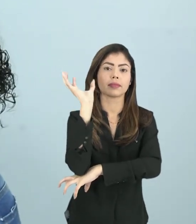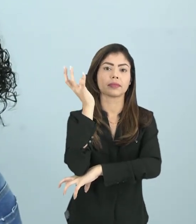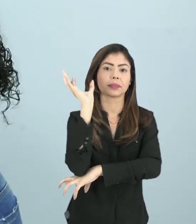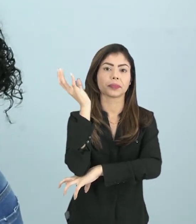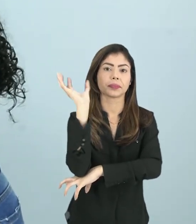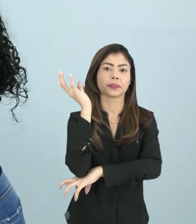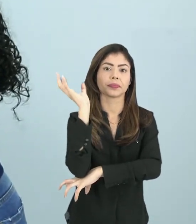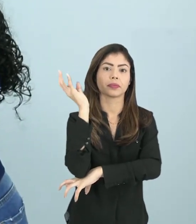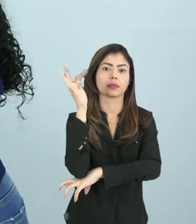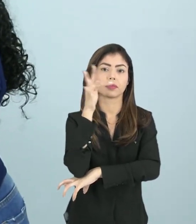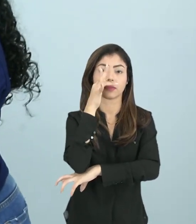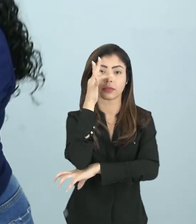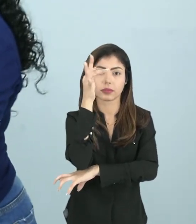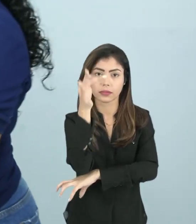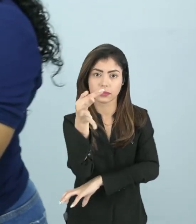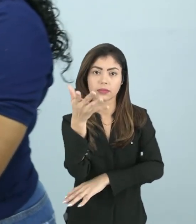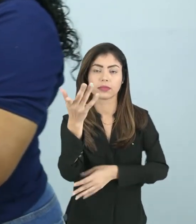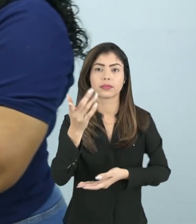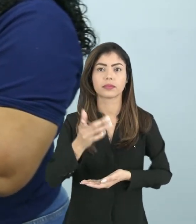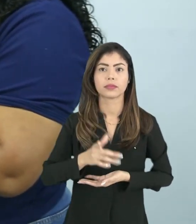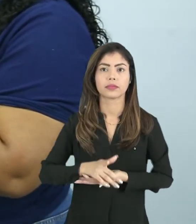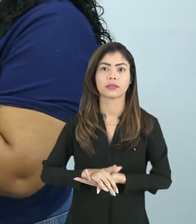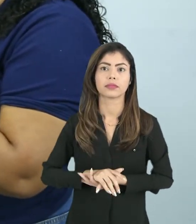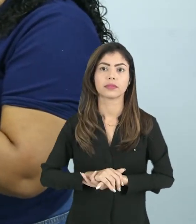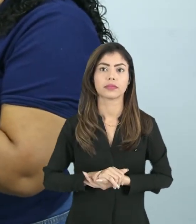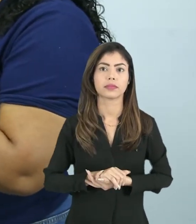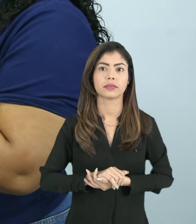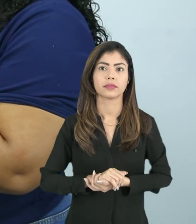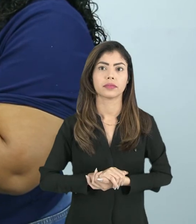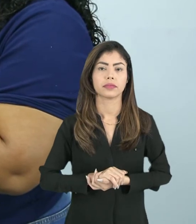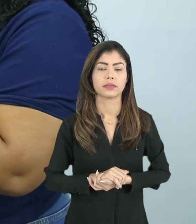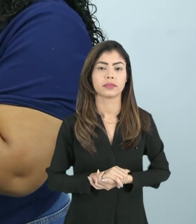Vamos acrescentar as flores.